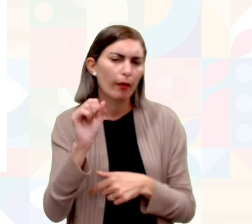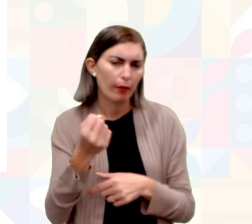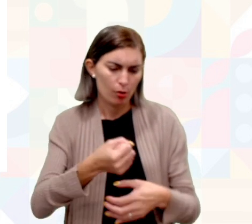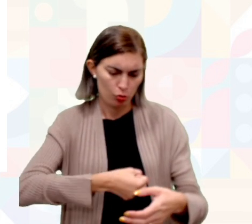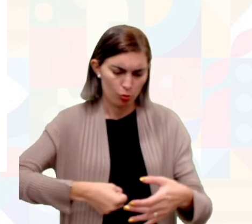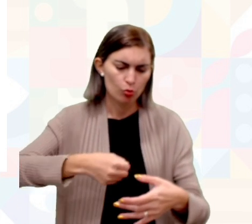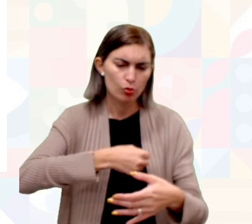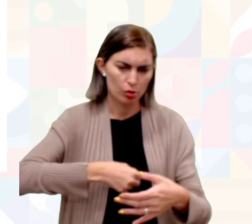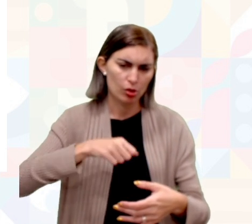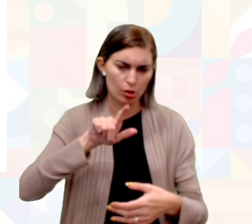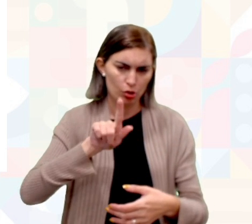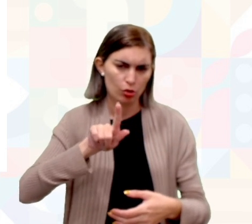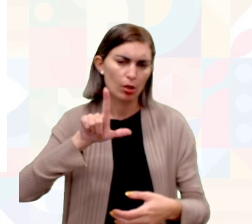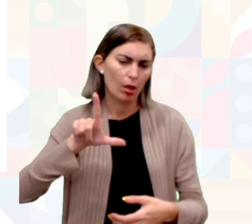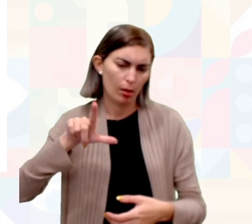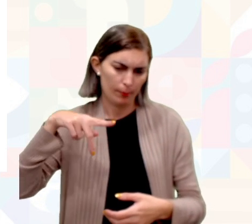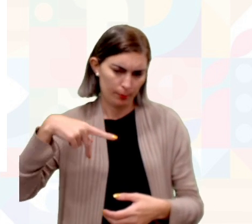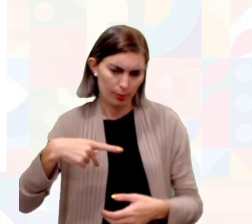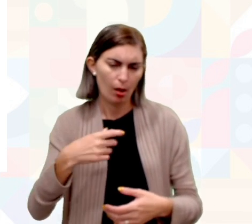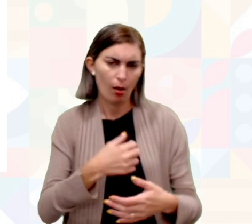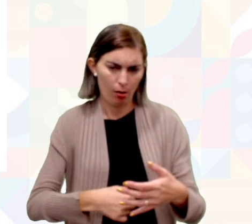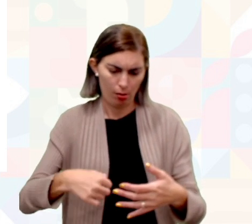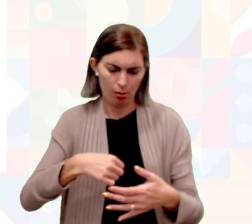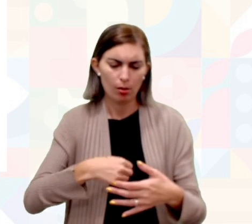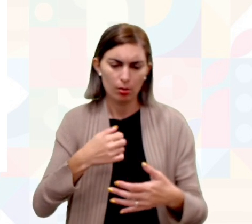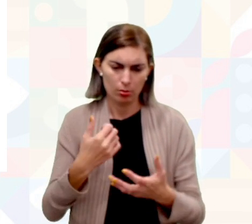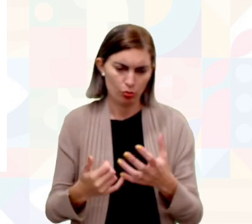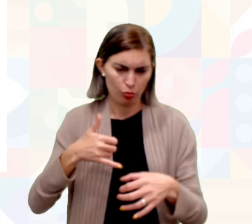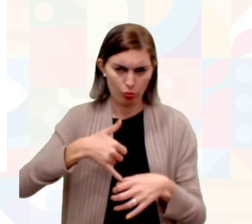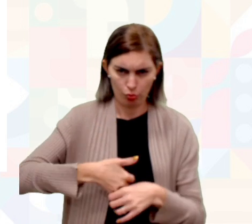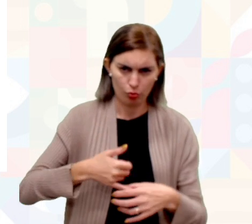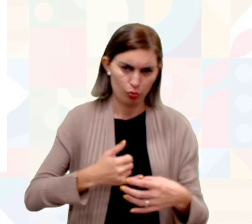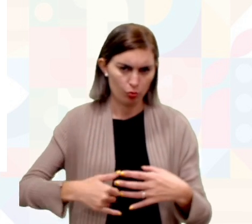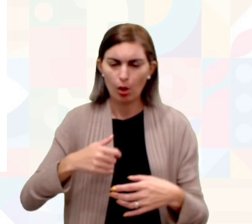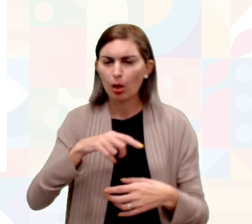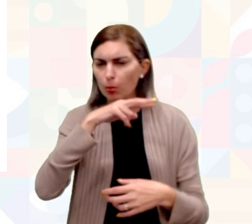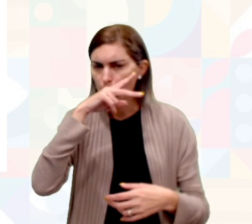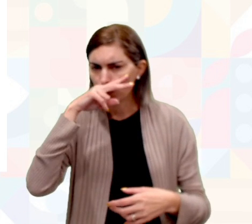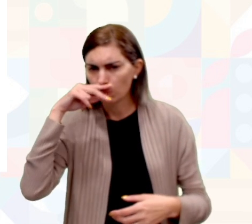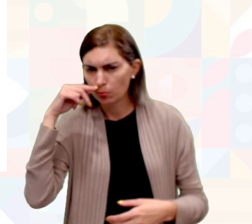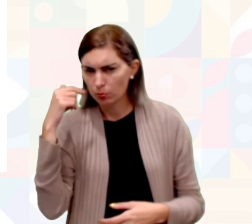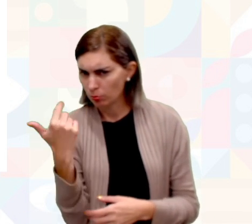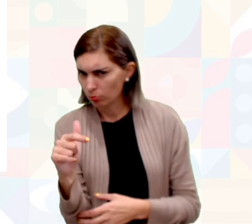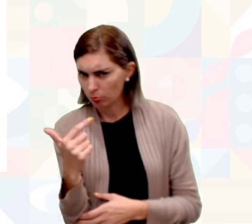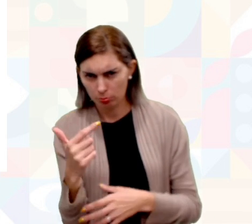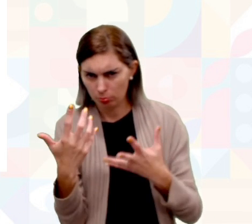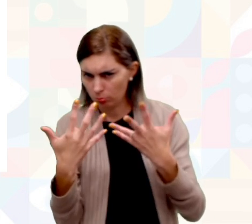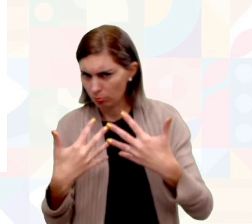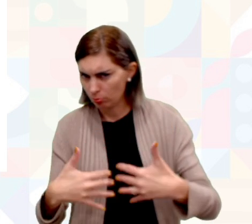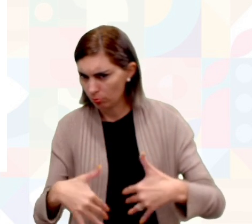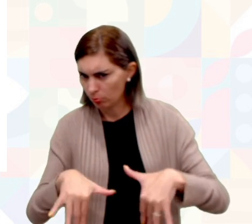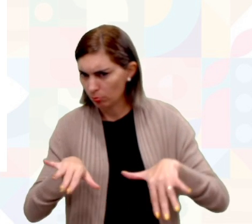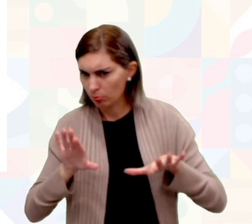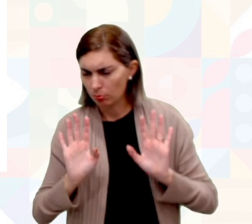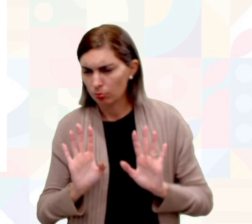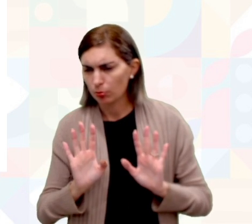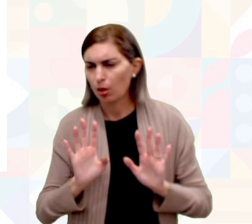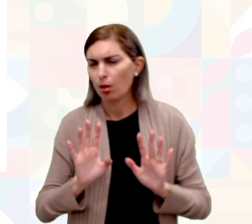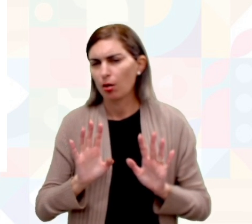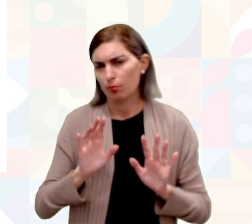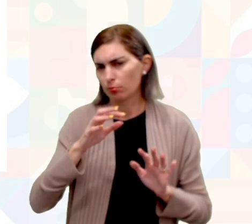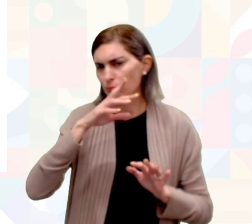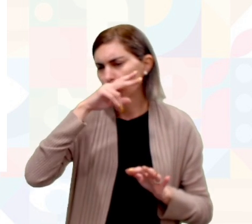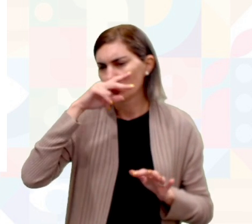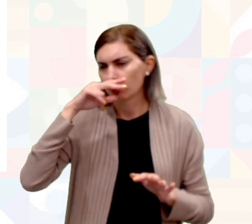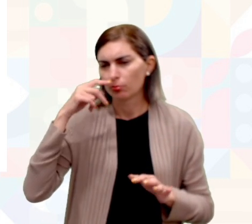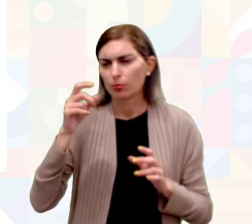GLP. O gás de cozinha, naturalmente, ele não tem odor, né? ele é colocado o odor artificial para que a